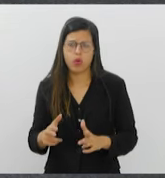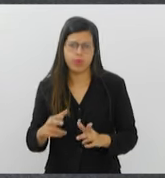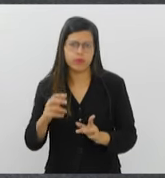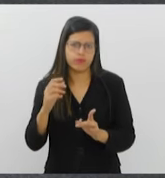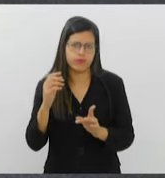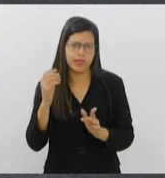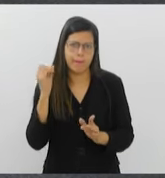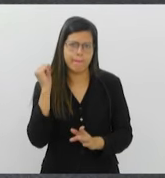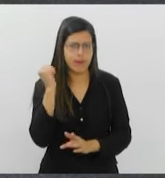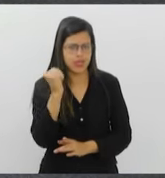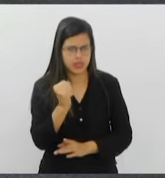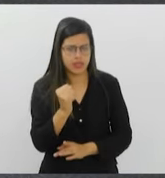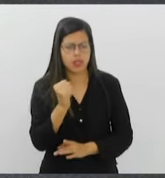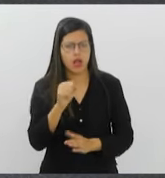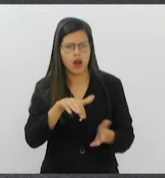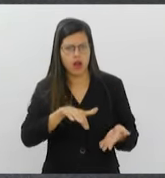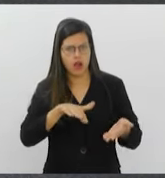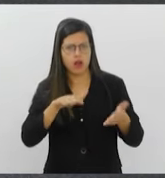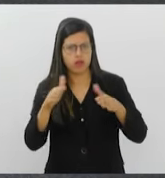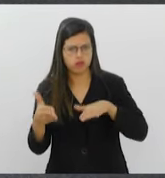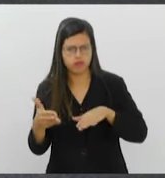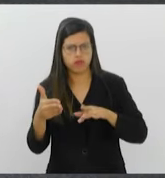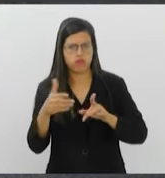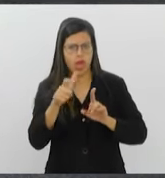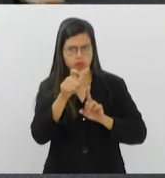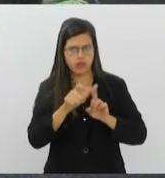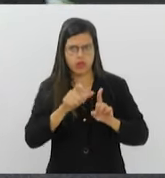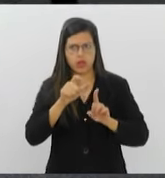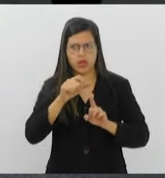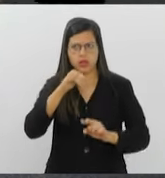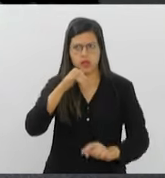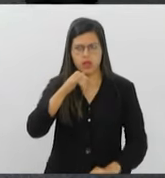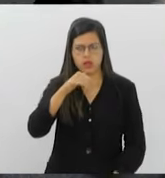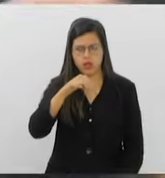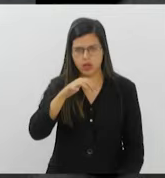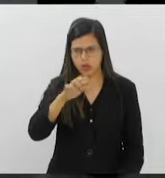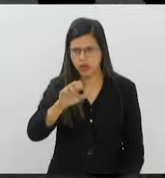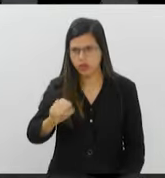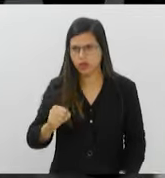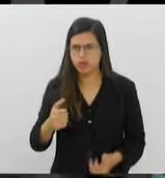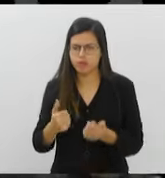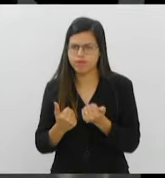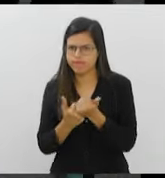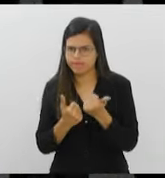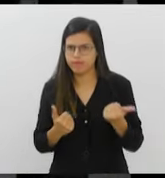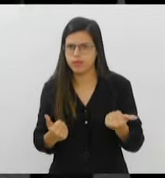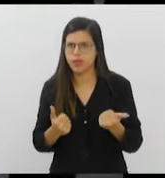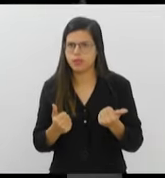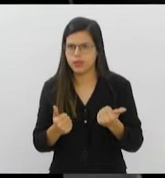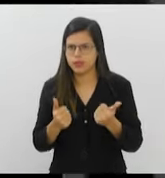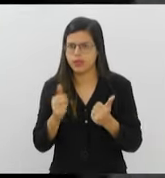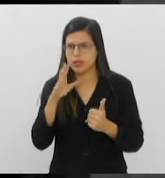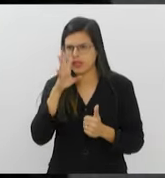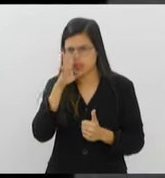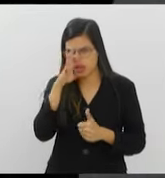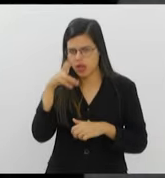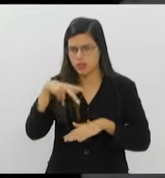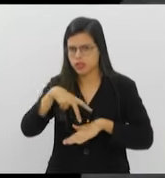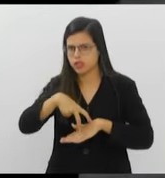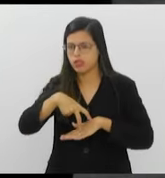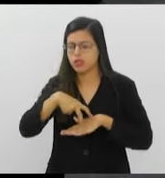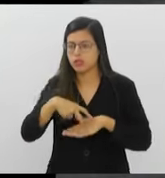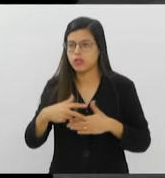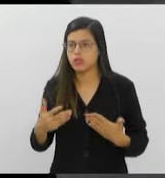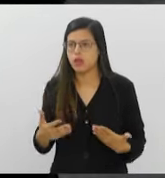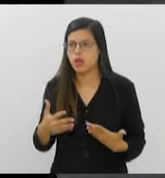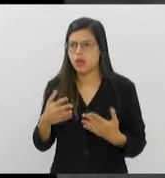Etienne Romeu, a Inês Etienne, minha companheira da resistência. Portanto, esse é o meu